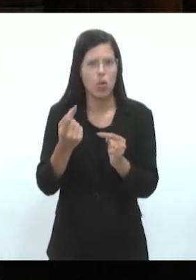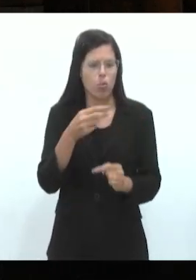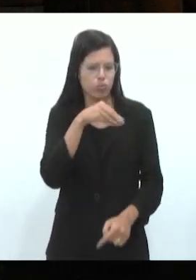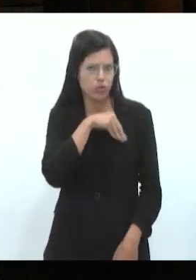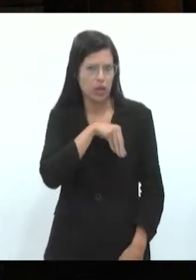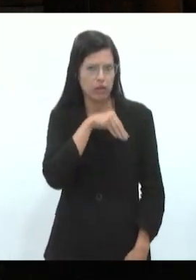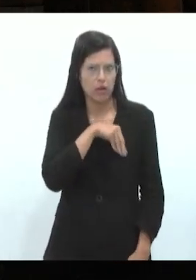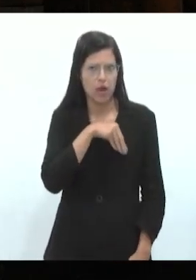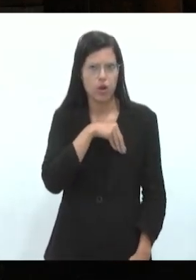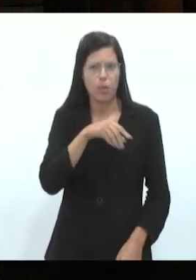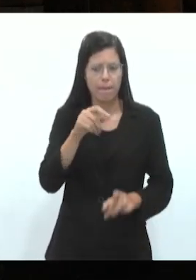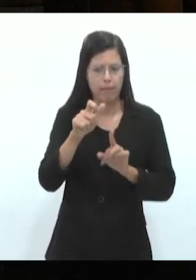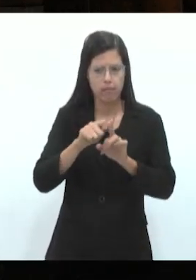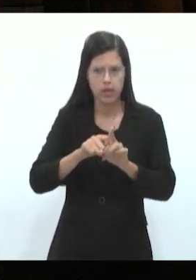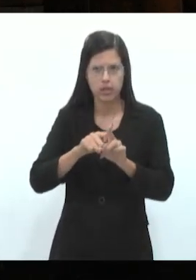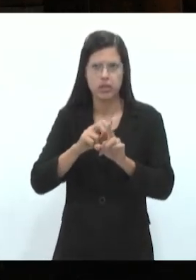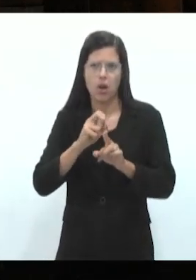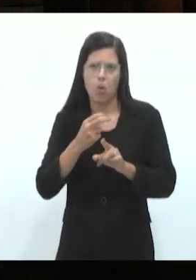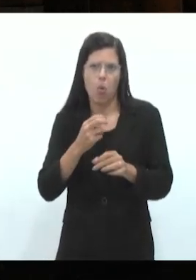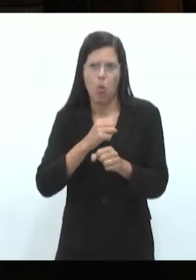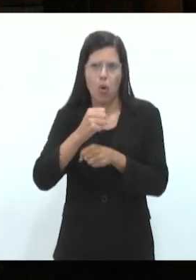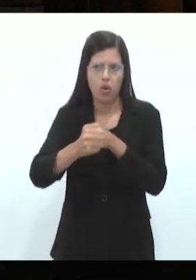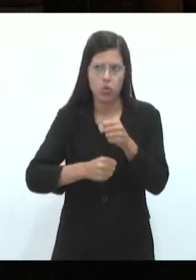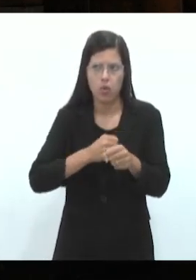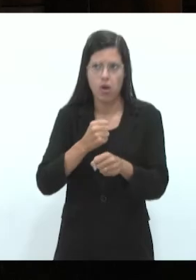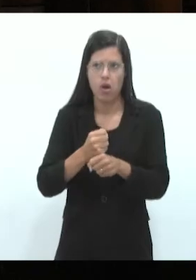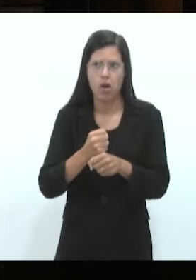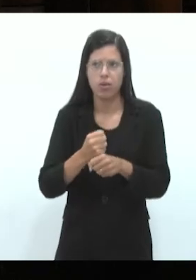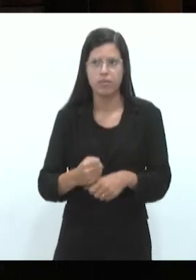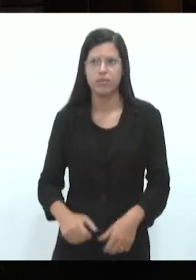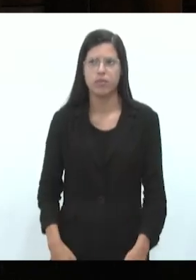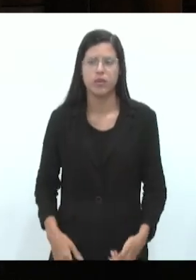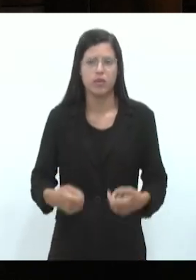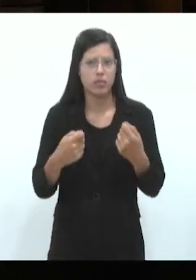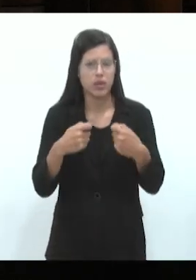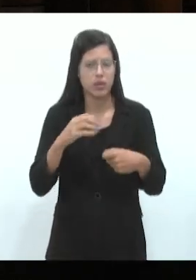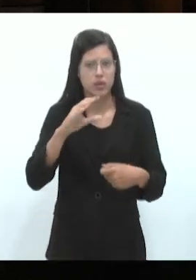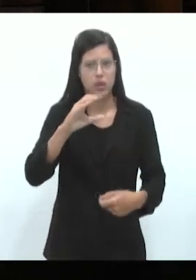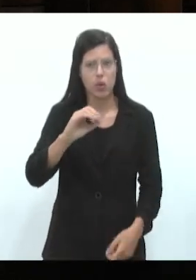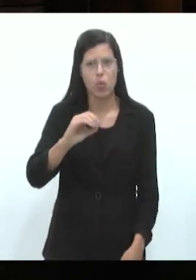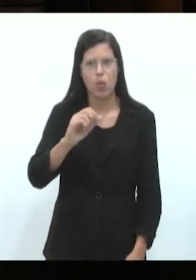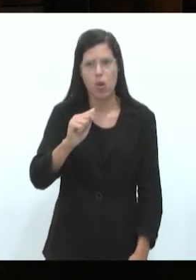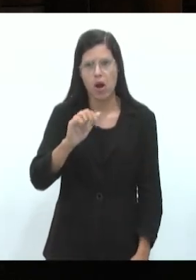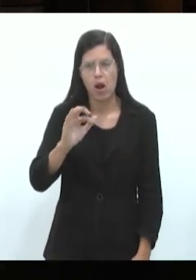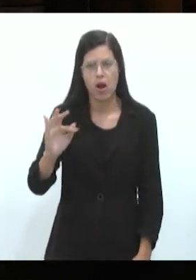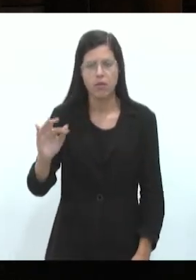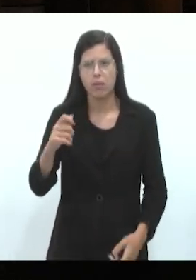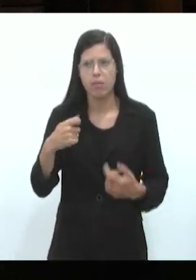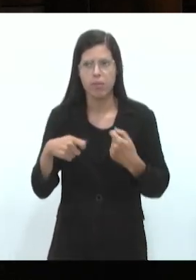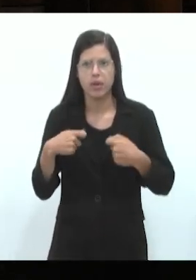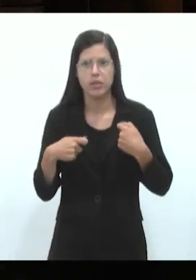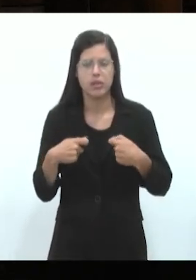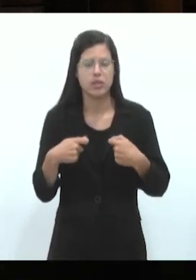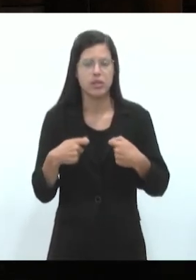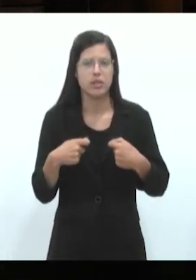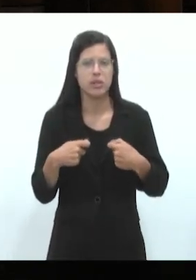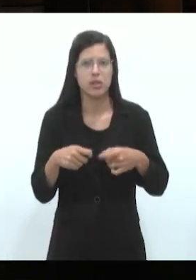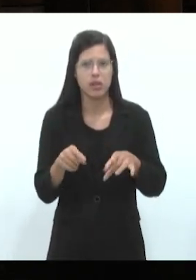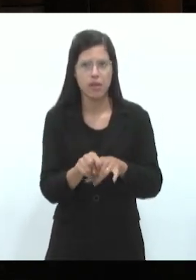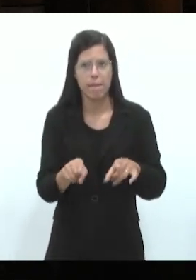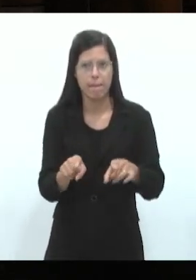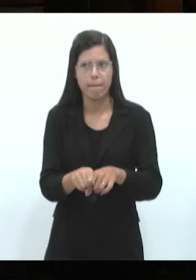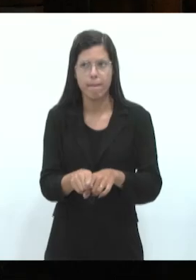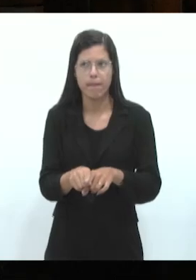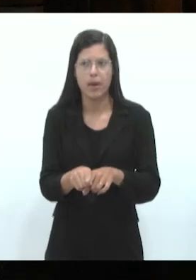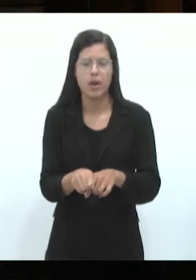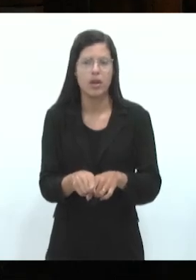ou anuais. Para isso precisa COAF, né? Precisa quebra de sigilo fiscal, né?